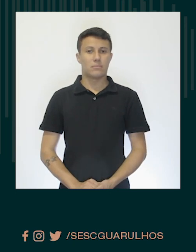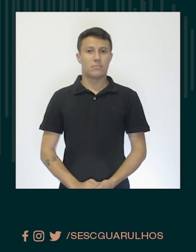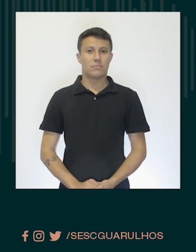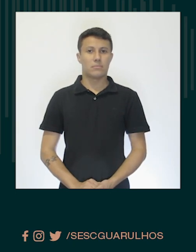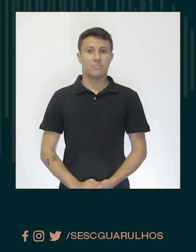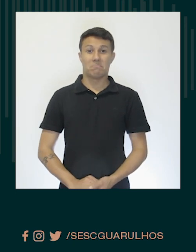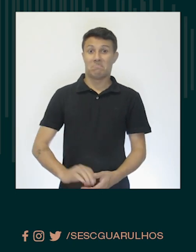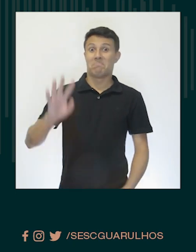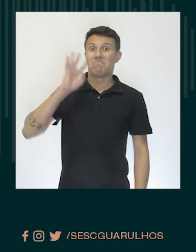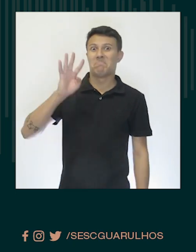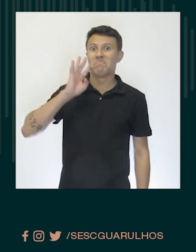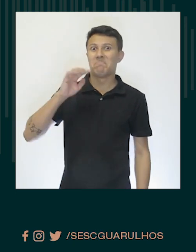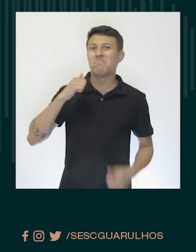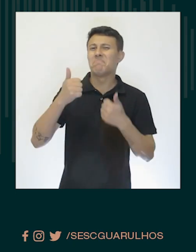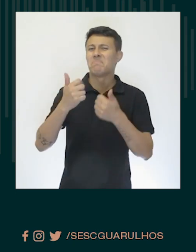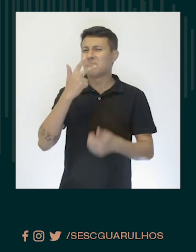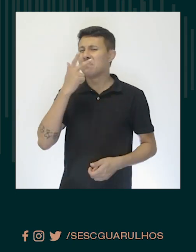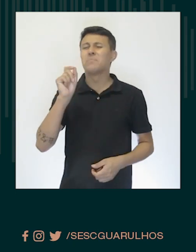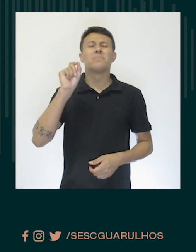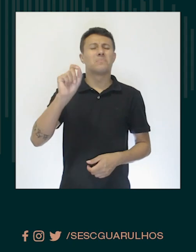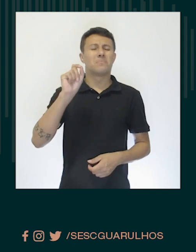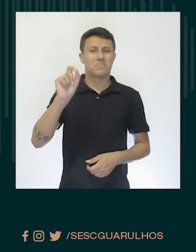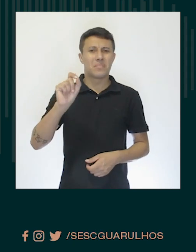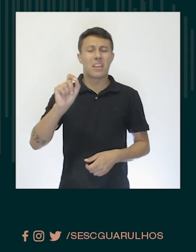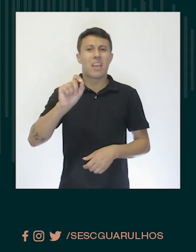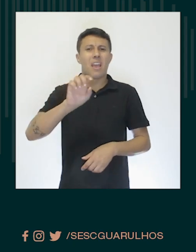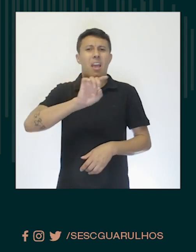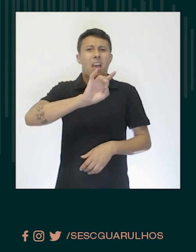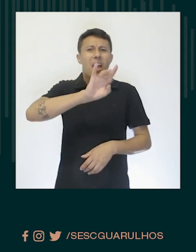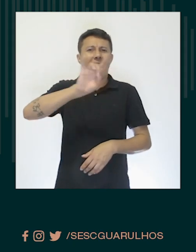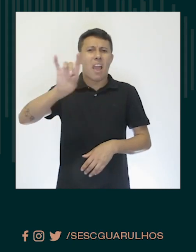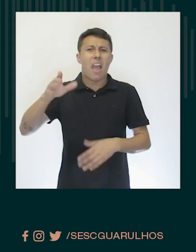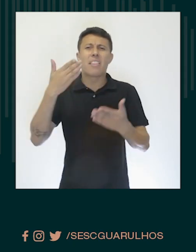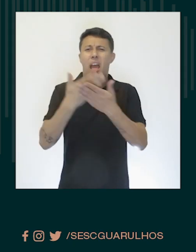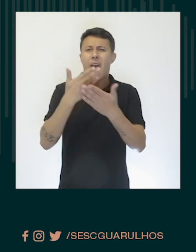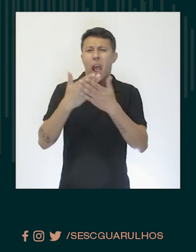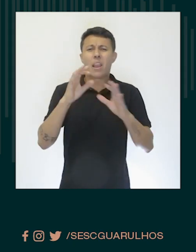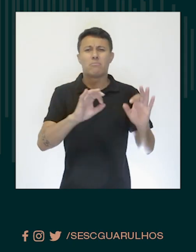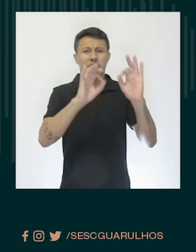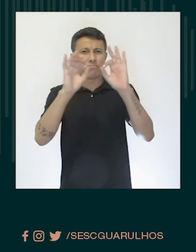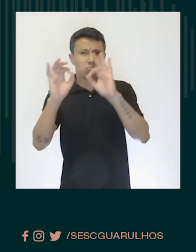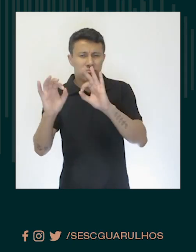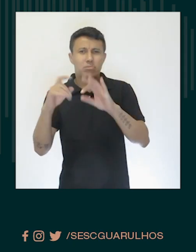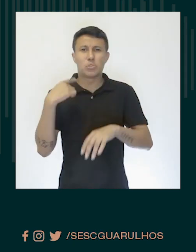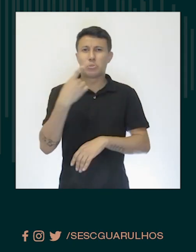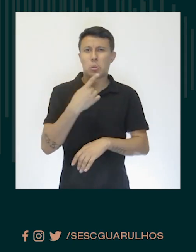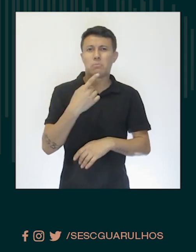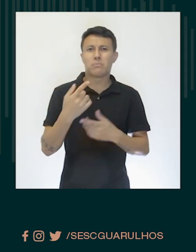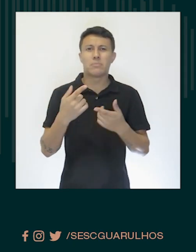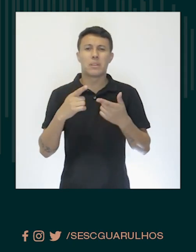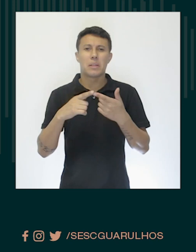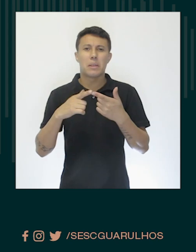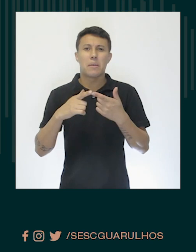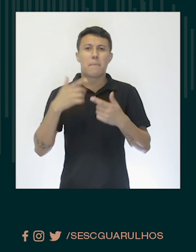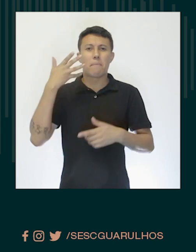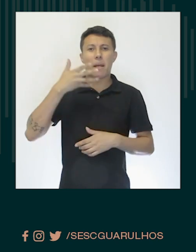Demais, eu acho que a cada aula, né, que a gente assiste, a cada gesto, palavra de alguém que a